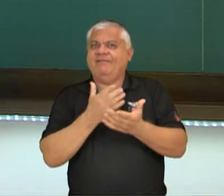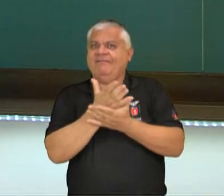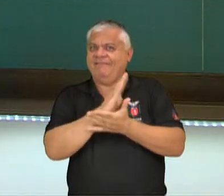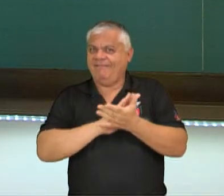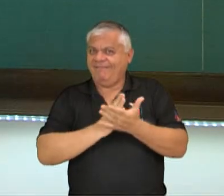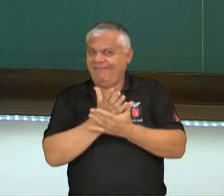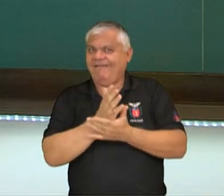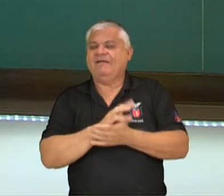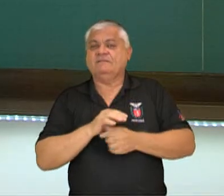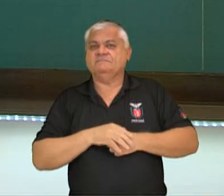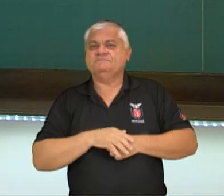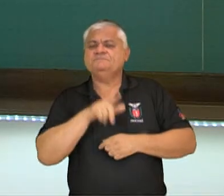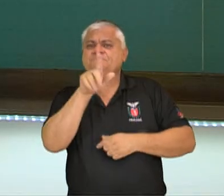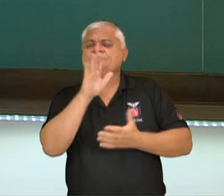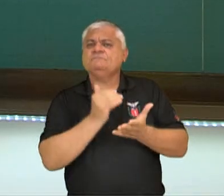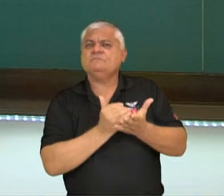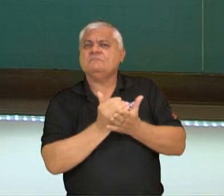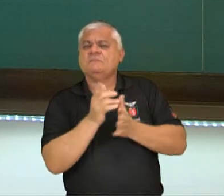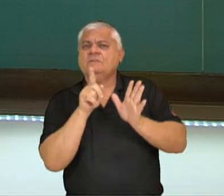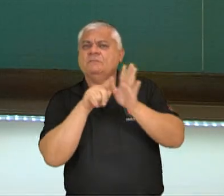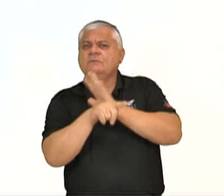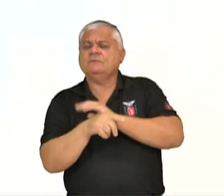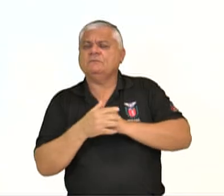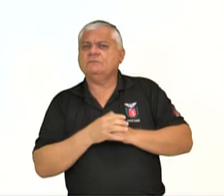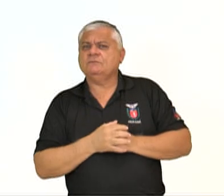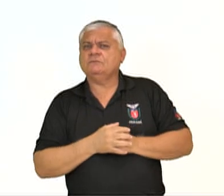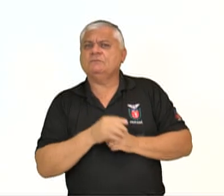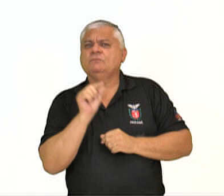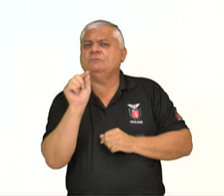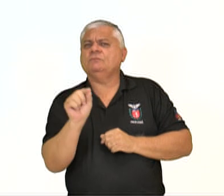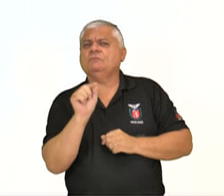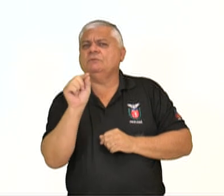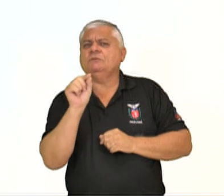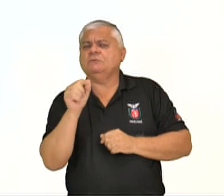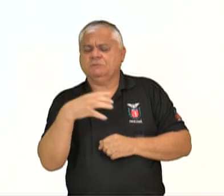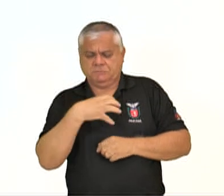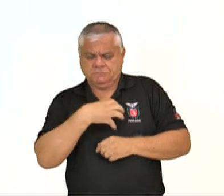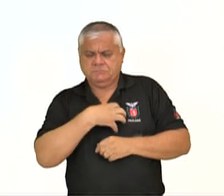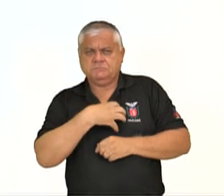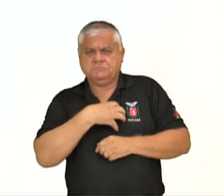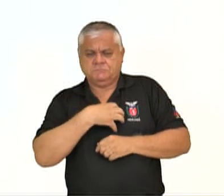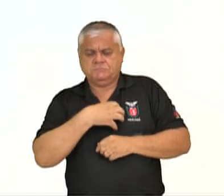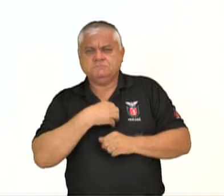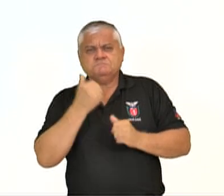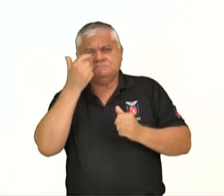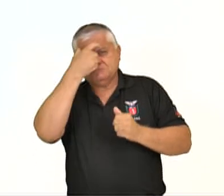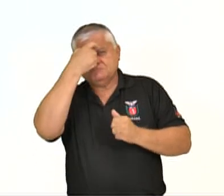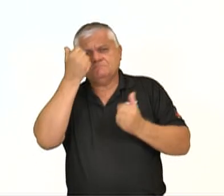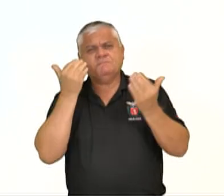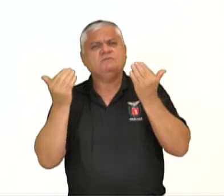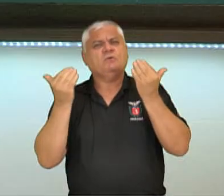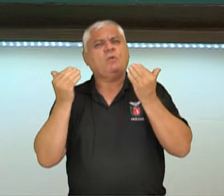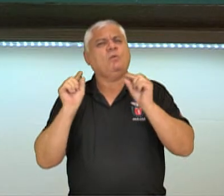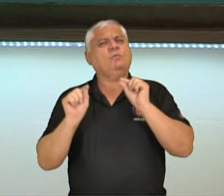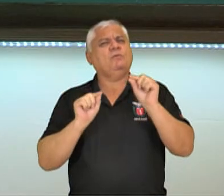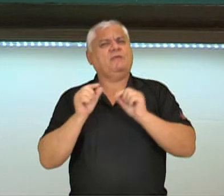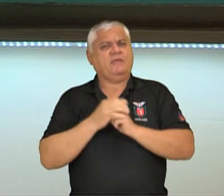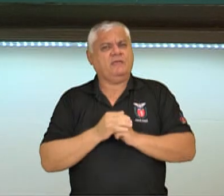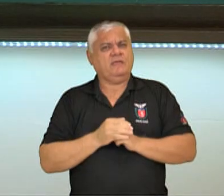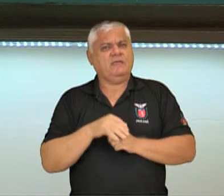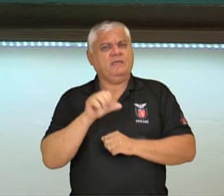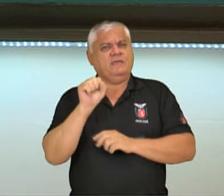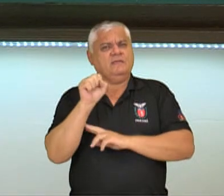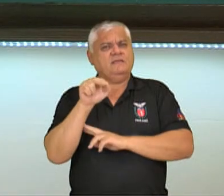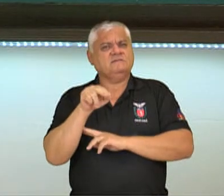Para início de conversa, né, eu pergunto para você, o que são sensações psicológicas? Você consegue fazer